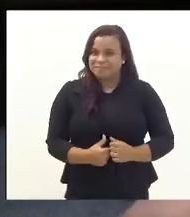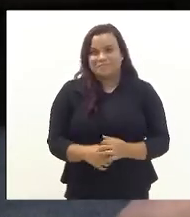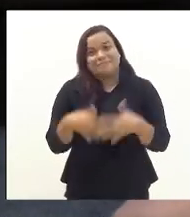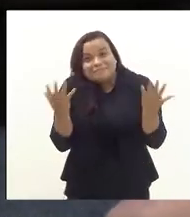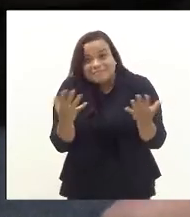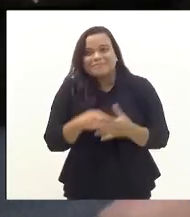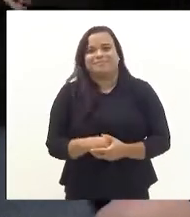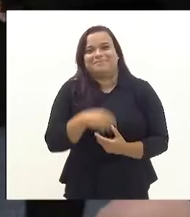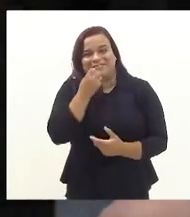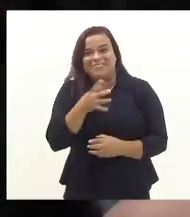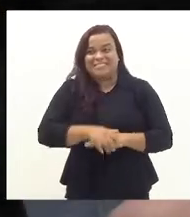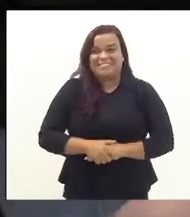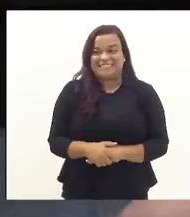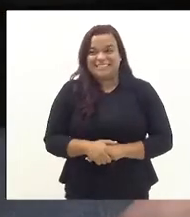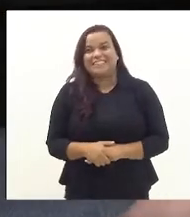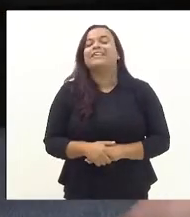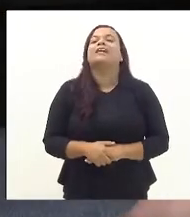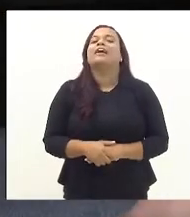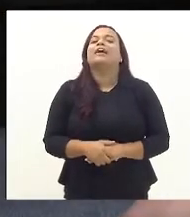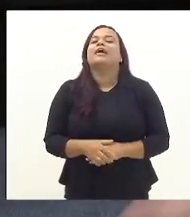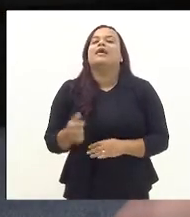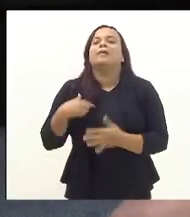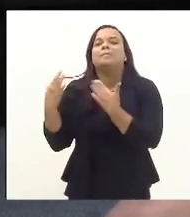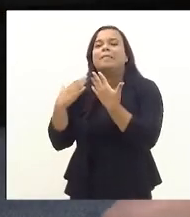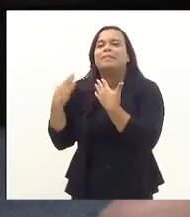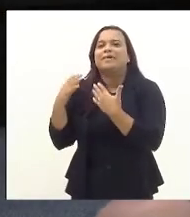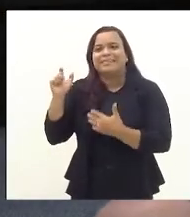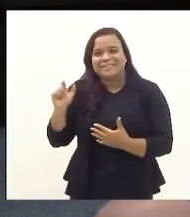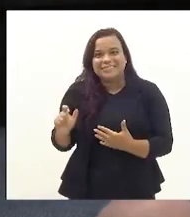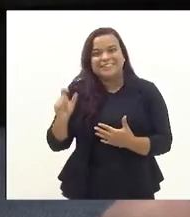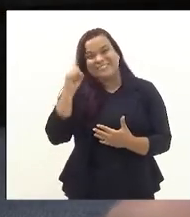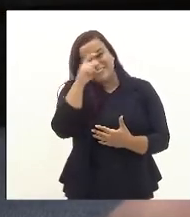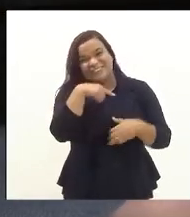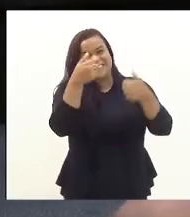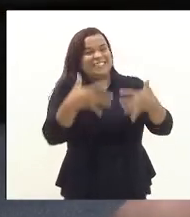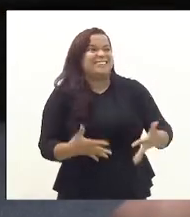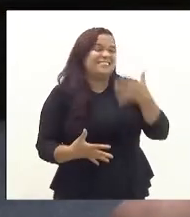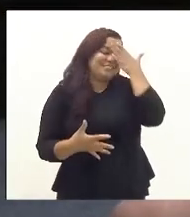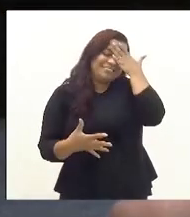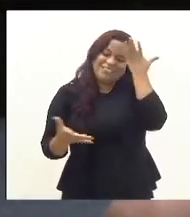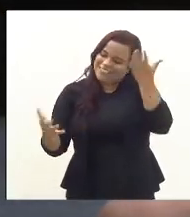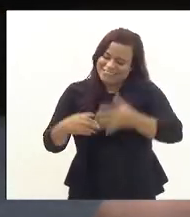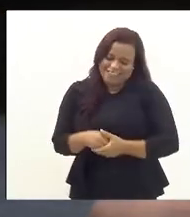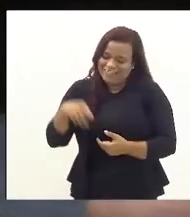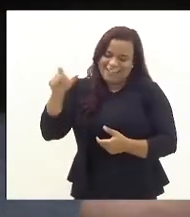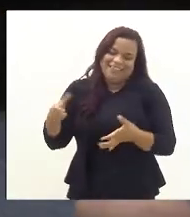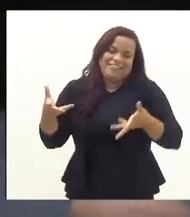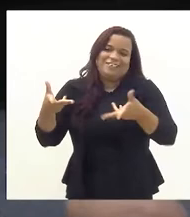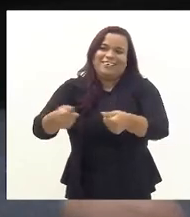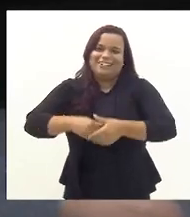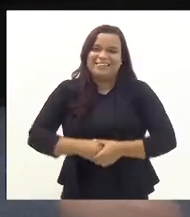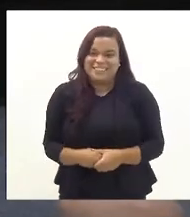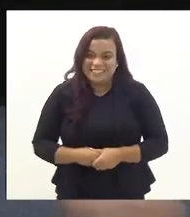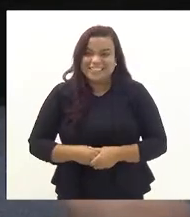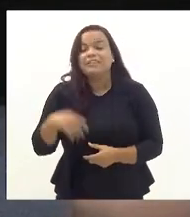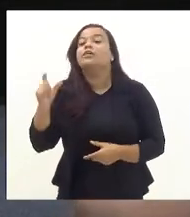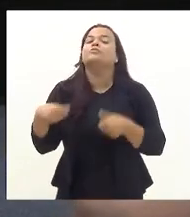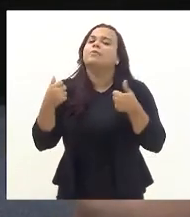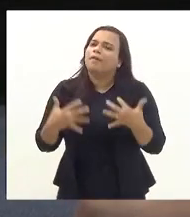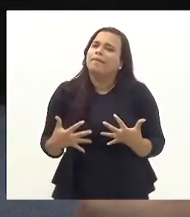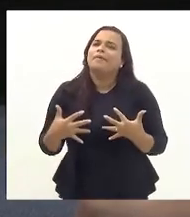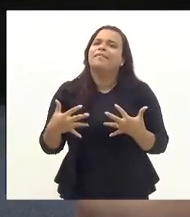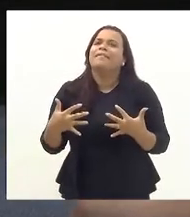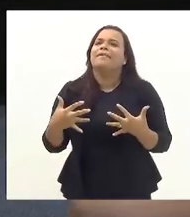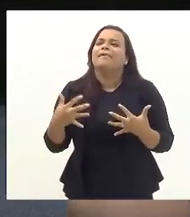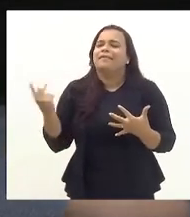Bom, como eu acabei de falar com o Mindum aqui, até é difícil falar depois dele, que é um cara excepcional. Como ele falou,